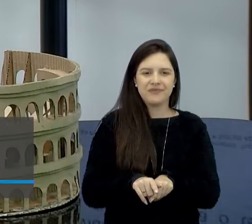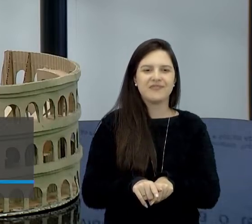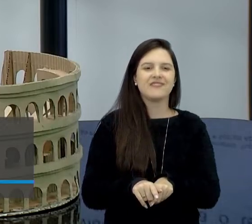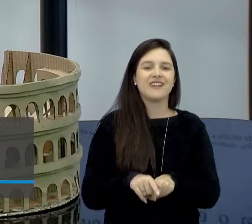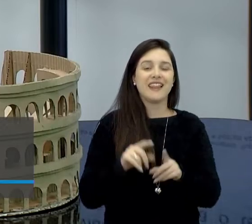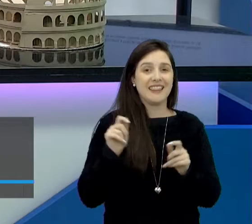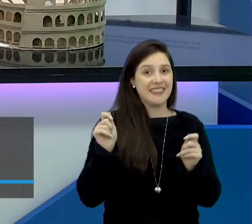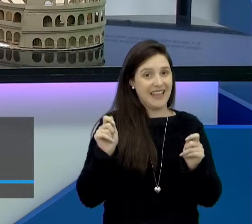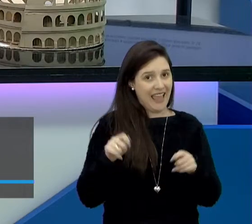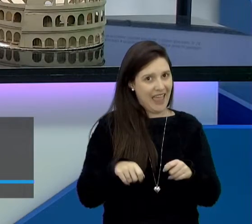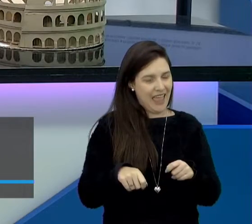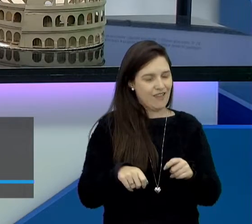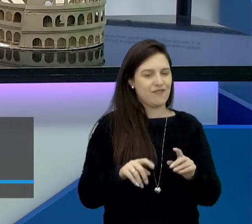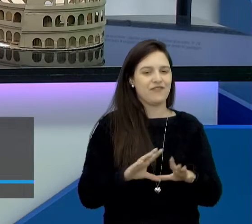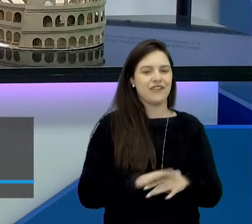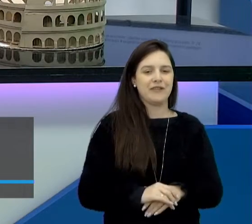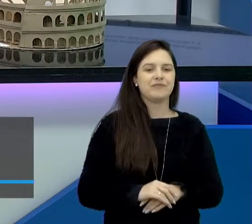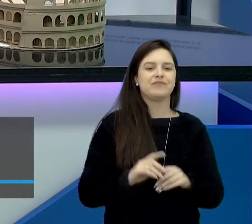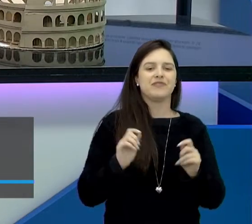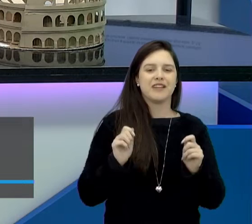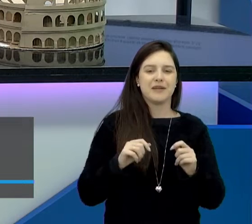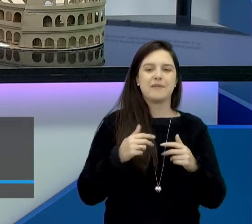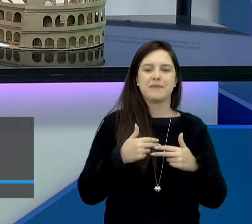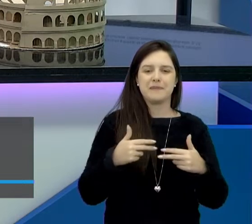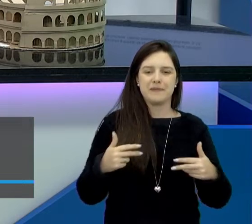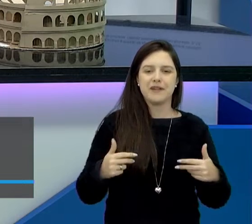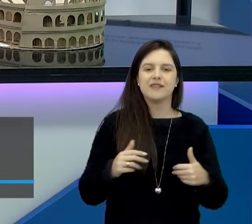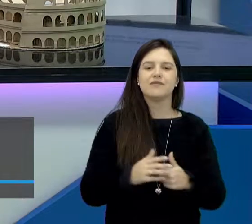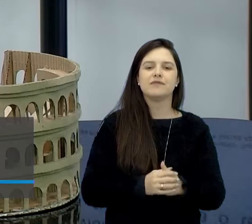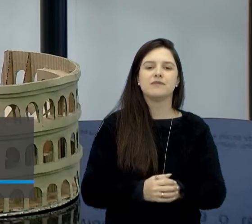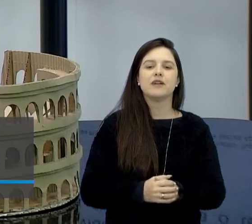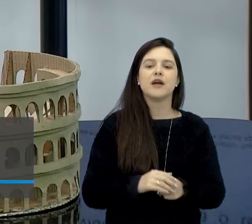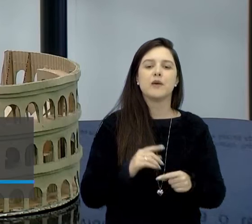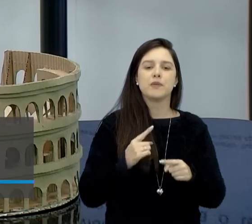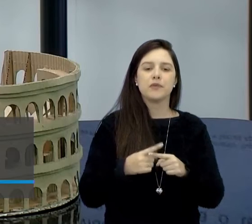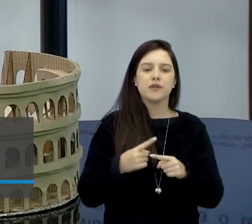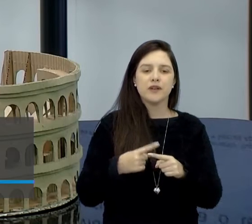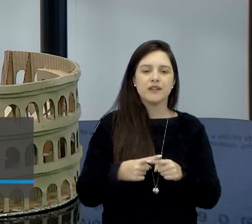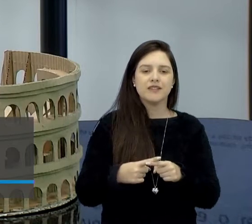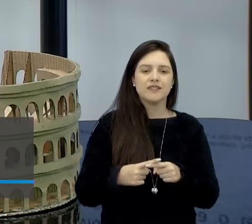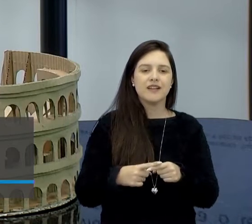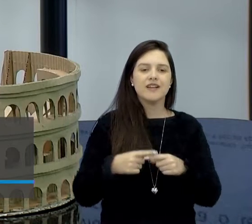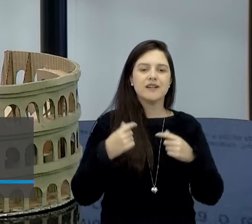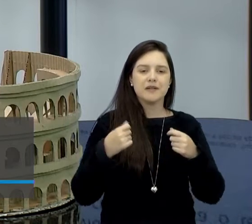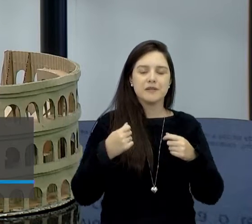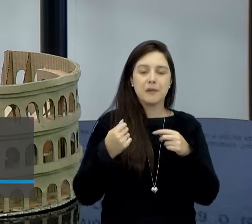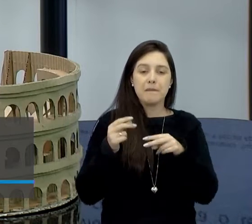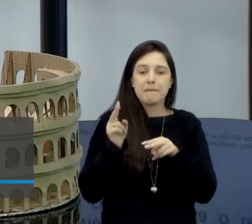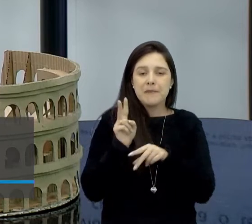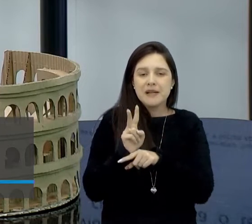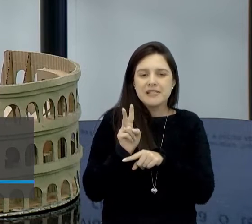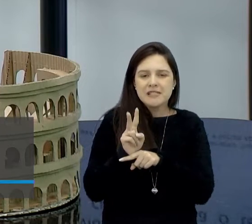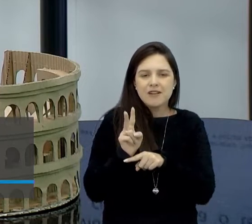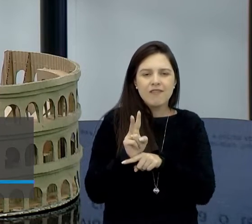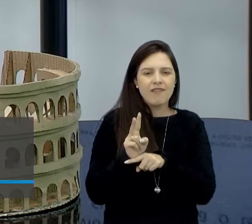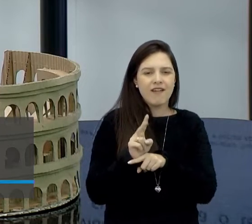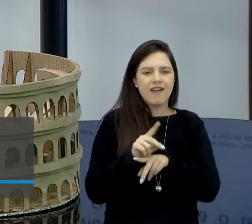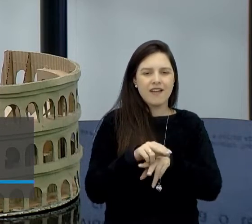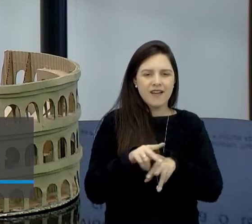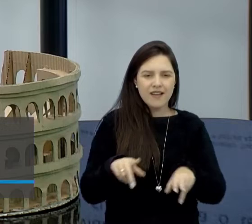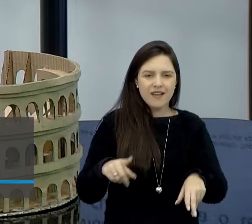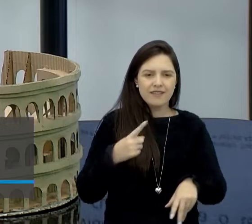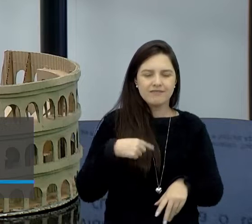deve. Né, é para o especialista. É para o especialista. Até porque é para preservar este bem. Então, nós sabemos